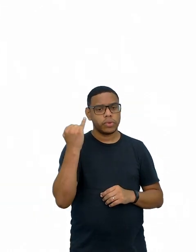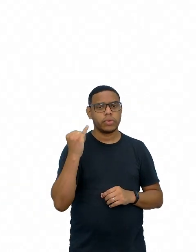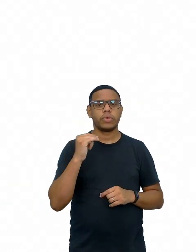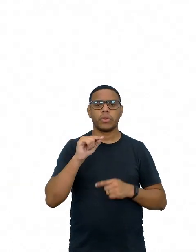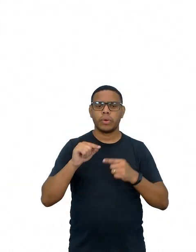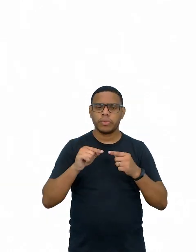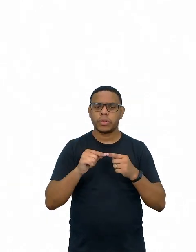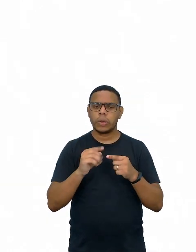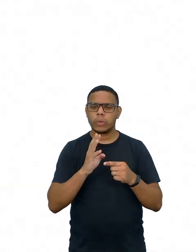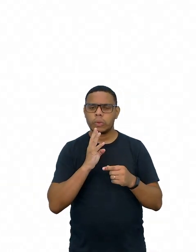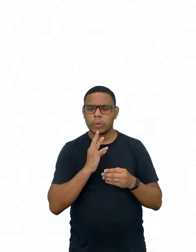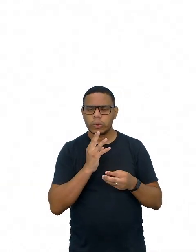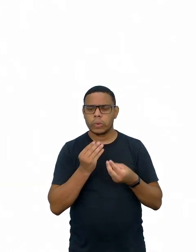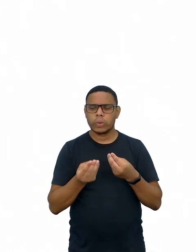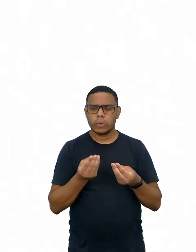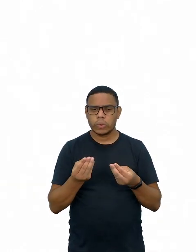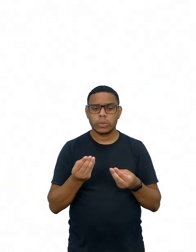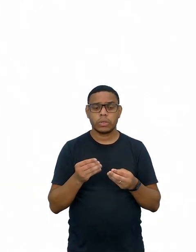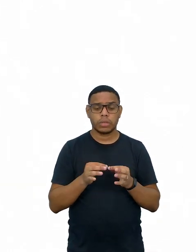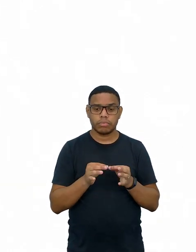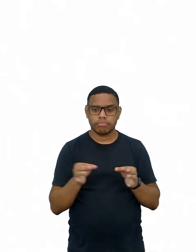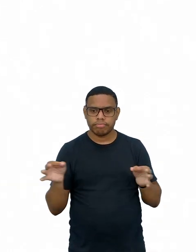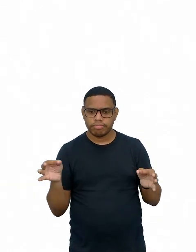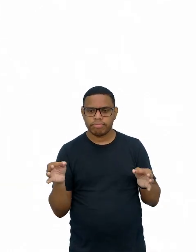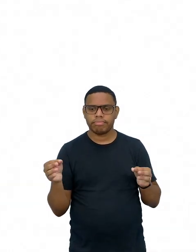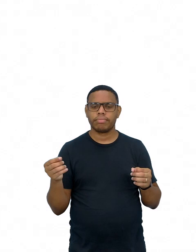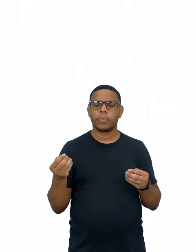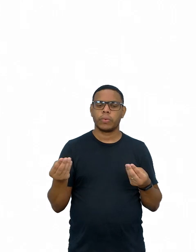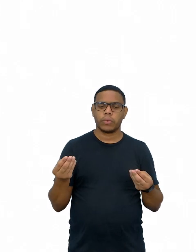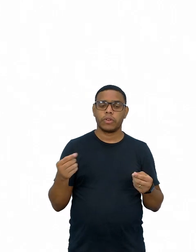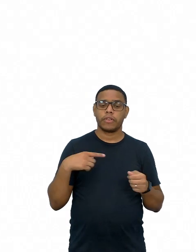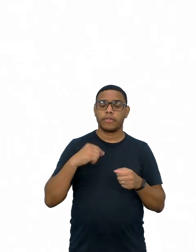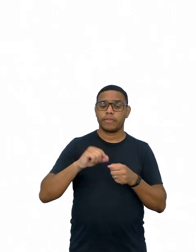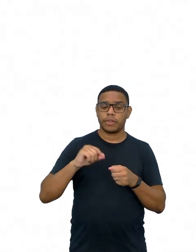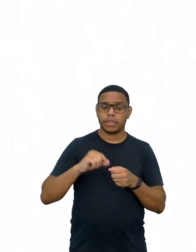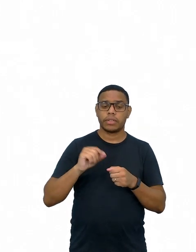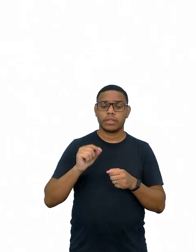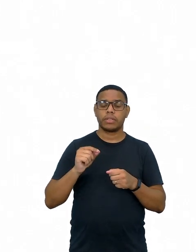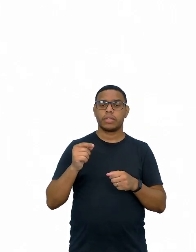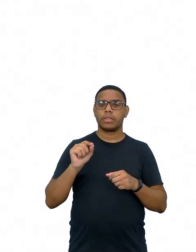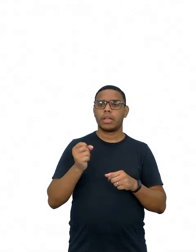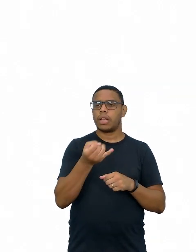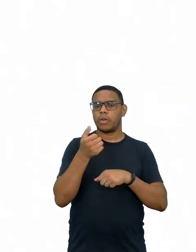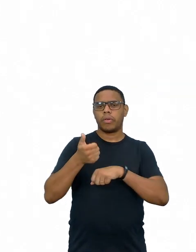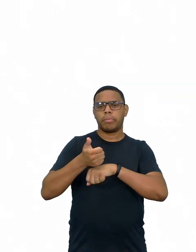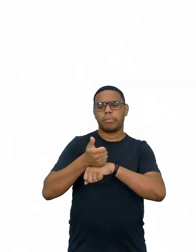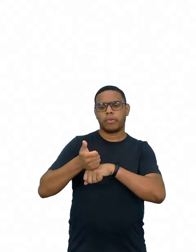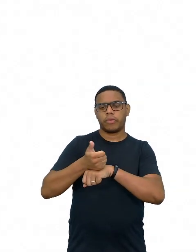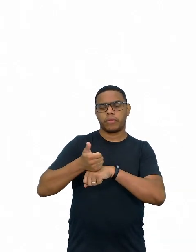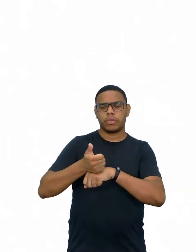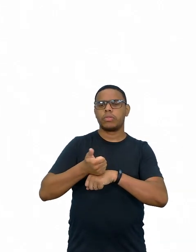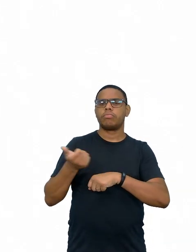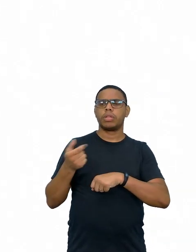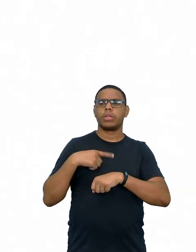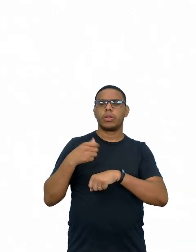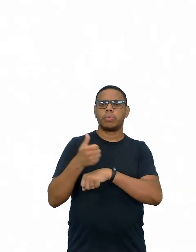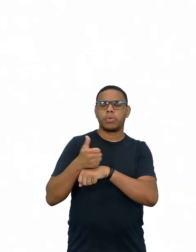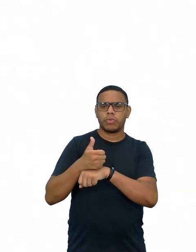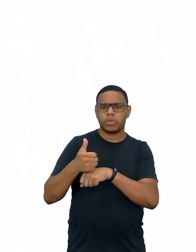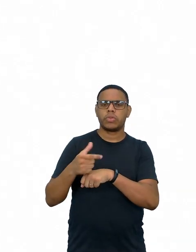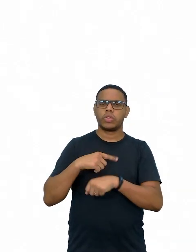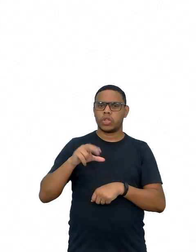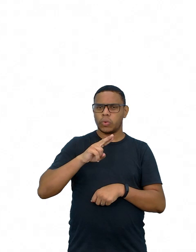objeto de conhecimento que é distâncias para algumas profissões. Então, quais as profissões que usam